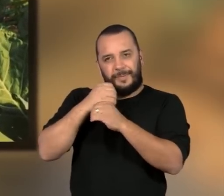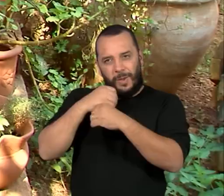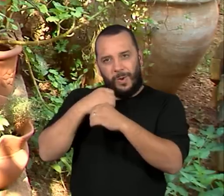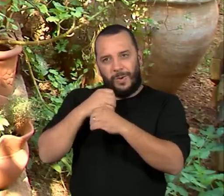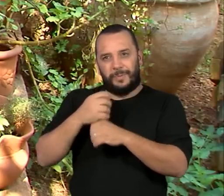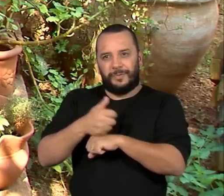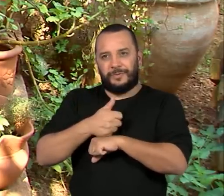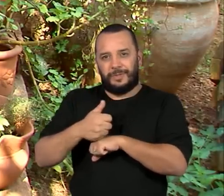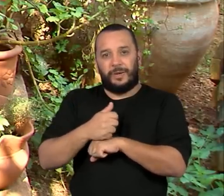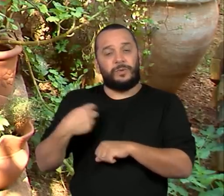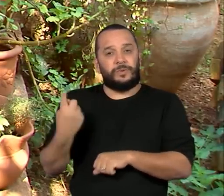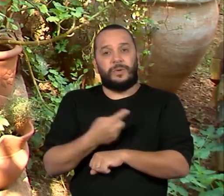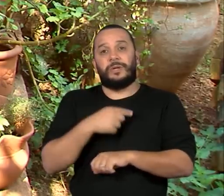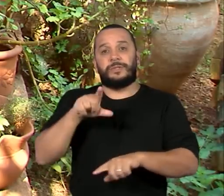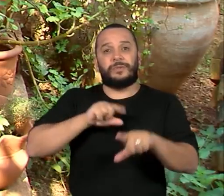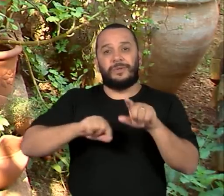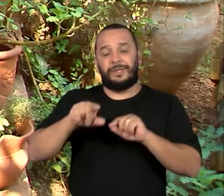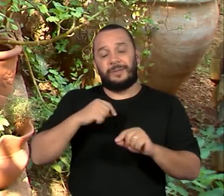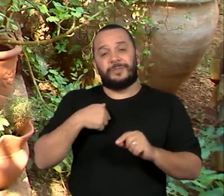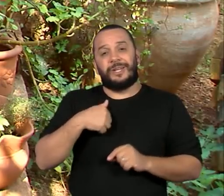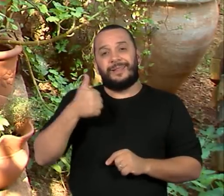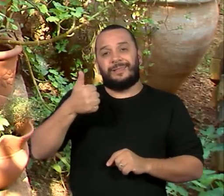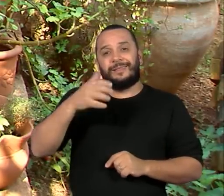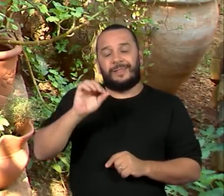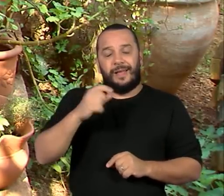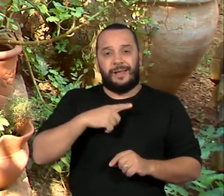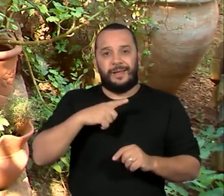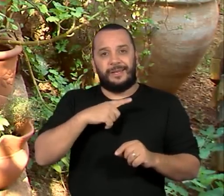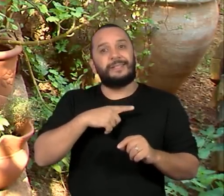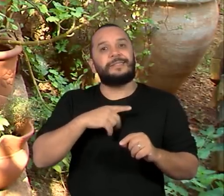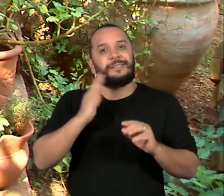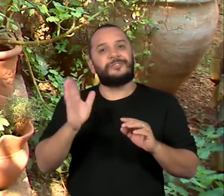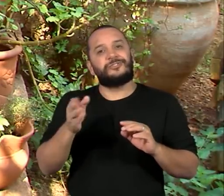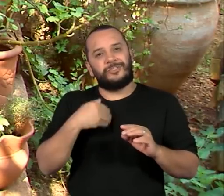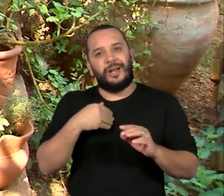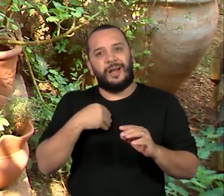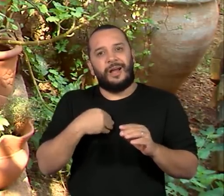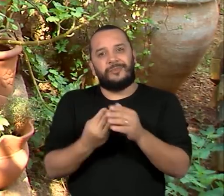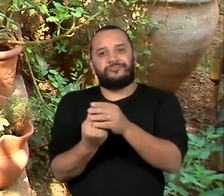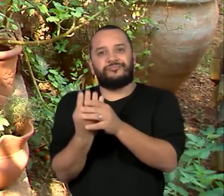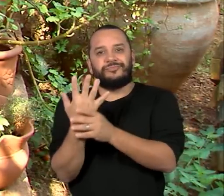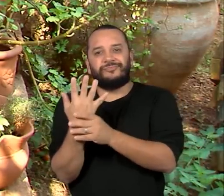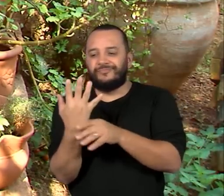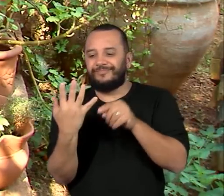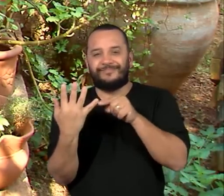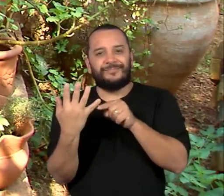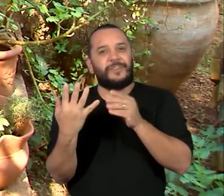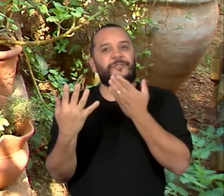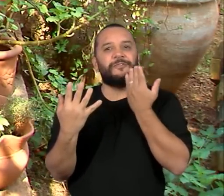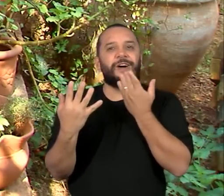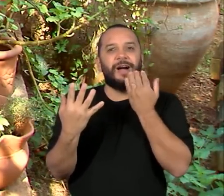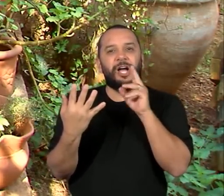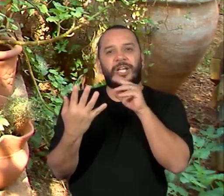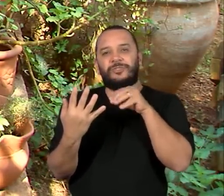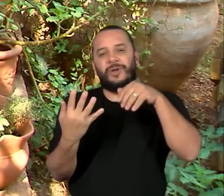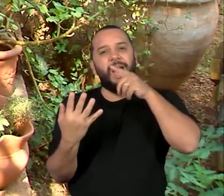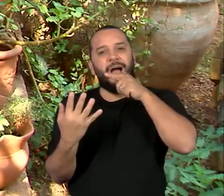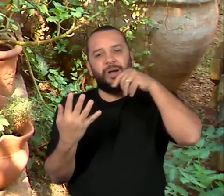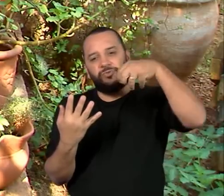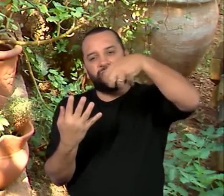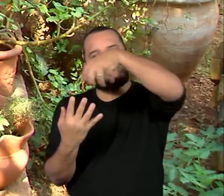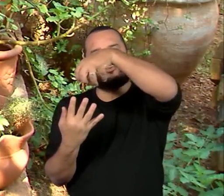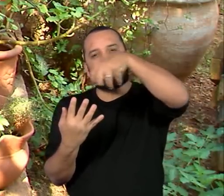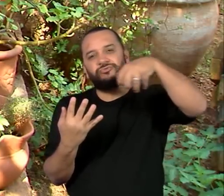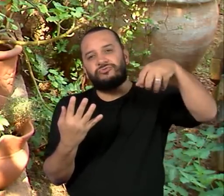acho que são 10 plantas que são fáceis de cultivo em casa, que são plantas fáceis de